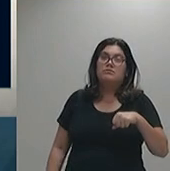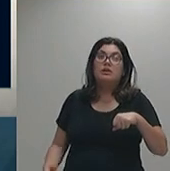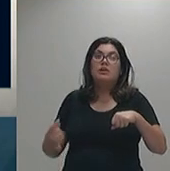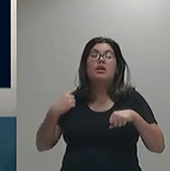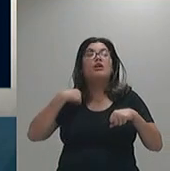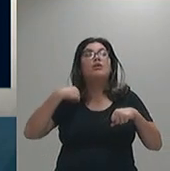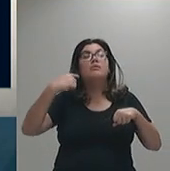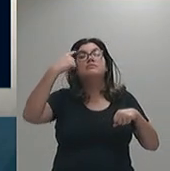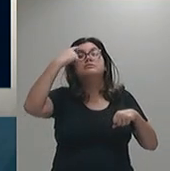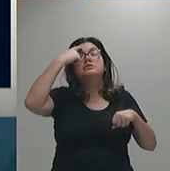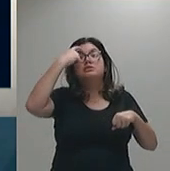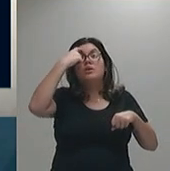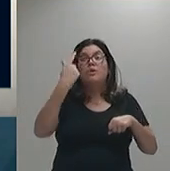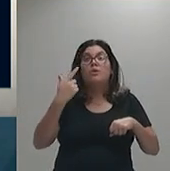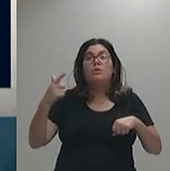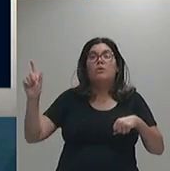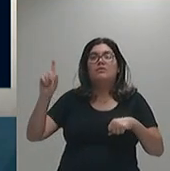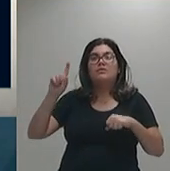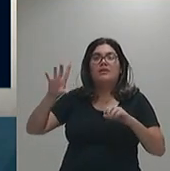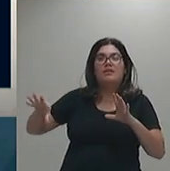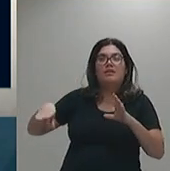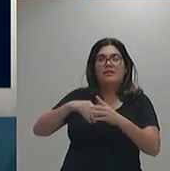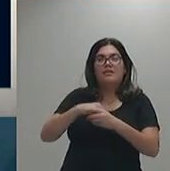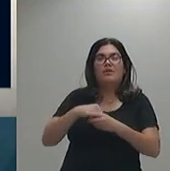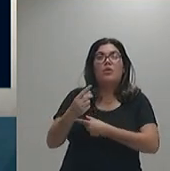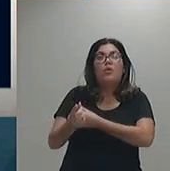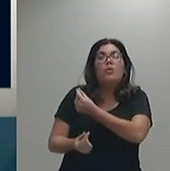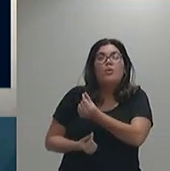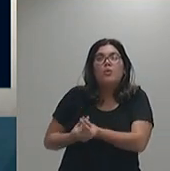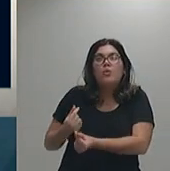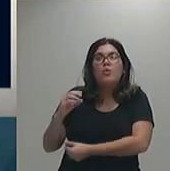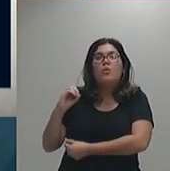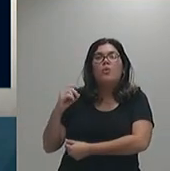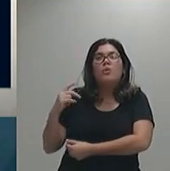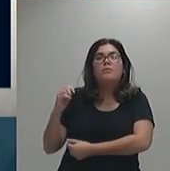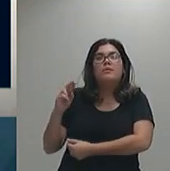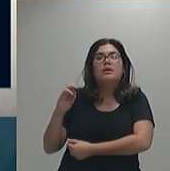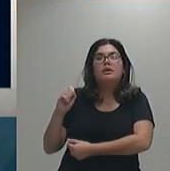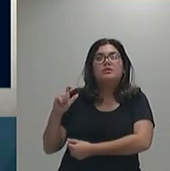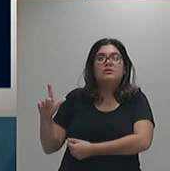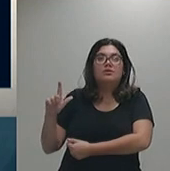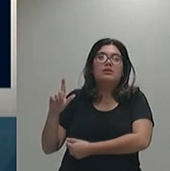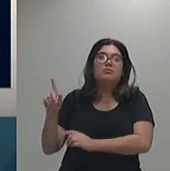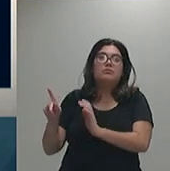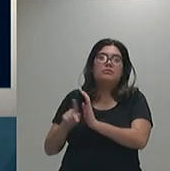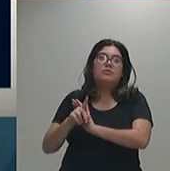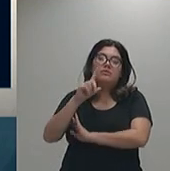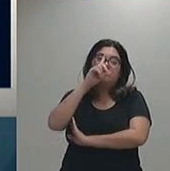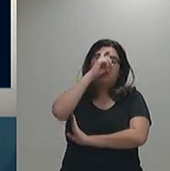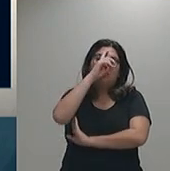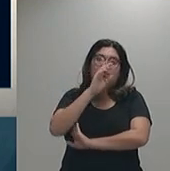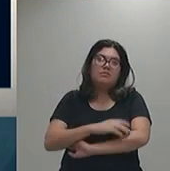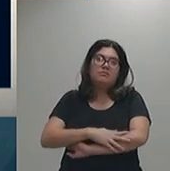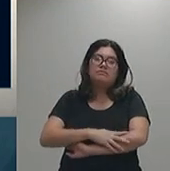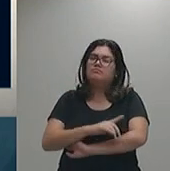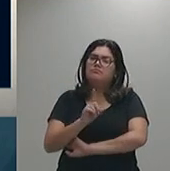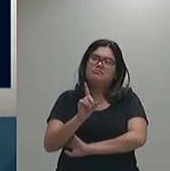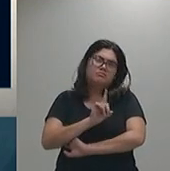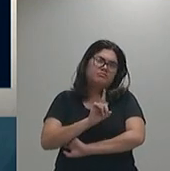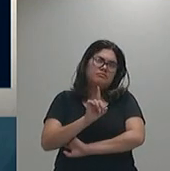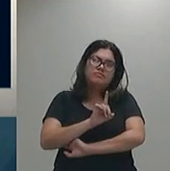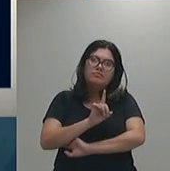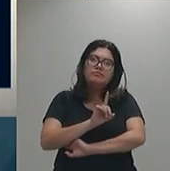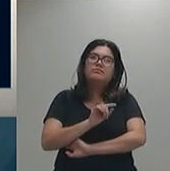pensei que seria a integralidade dos custos operacionais da do hospital não nessa ele deve